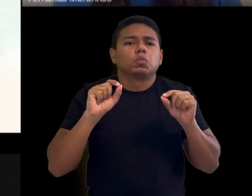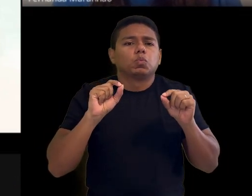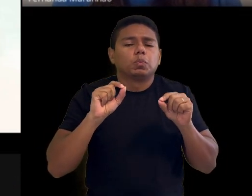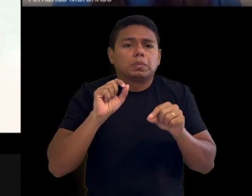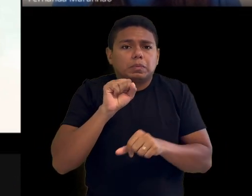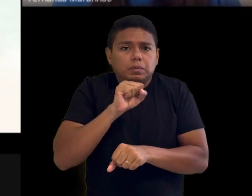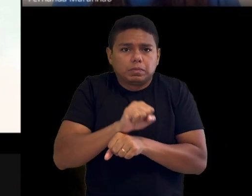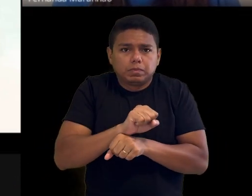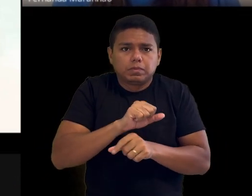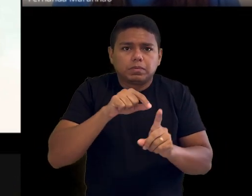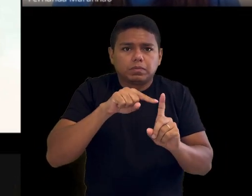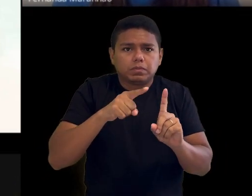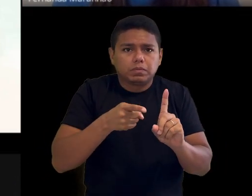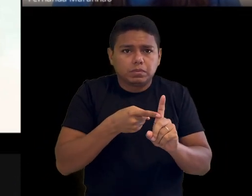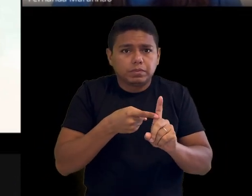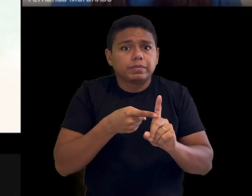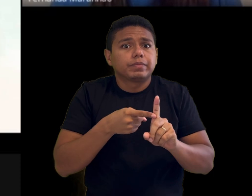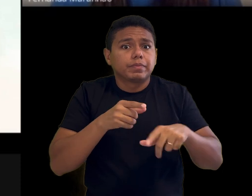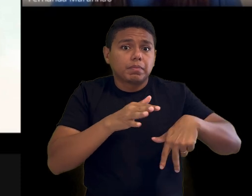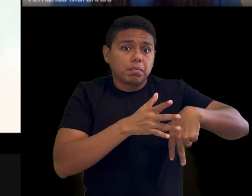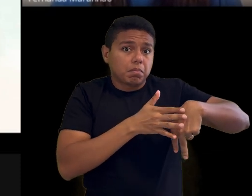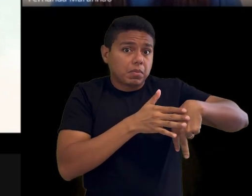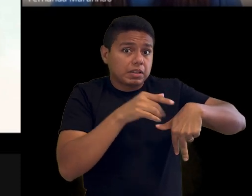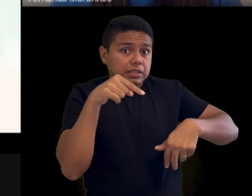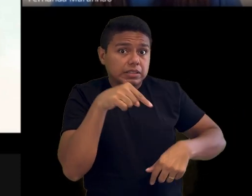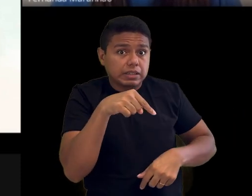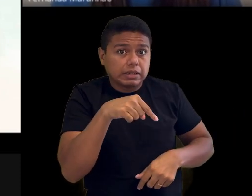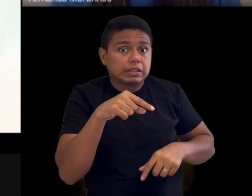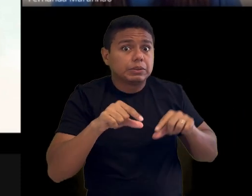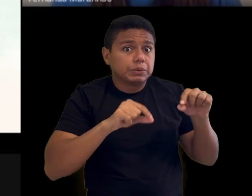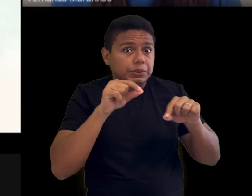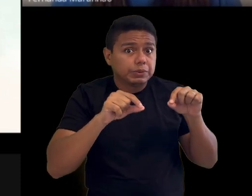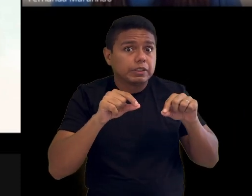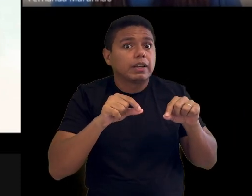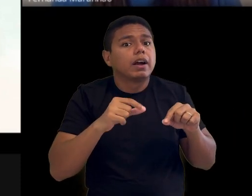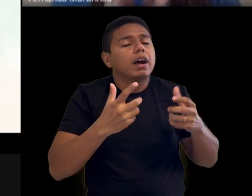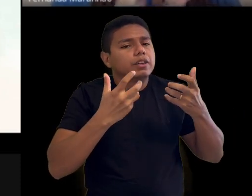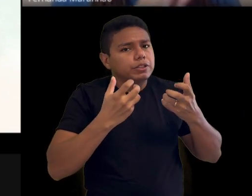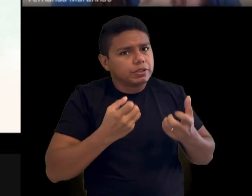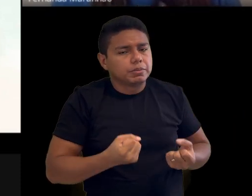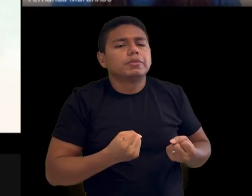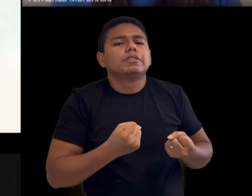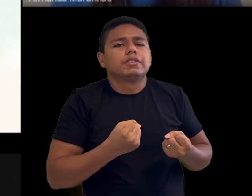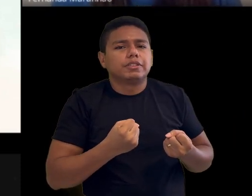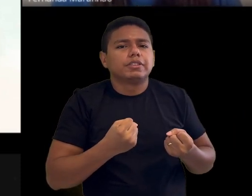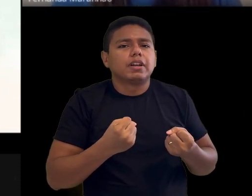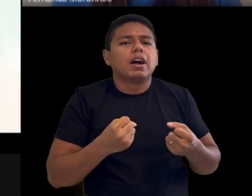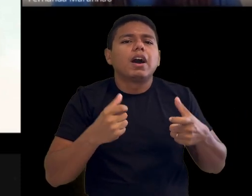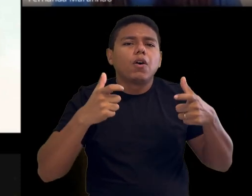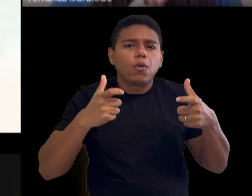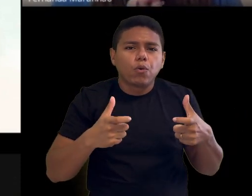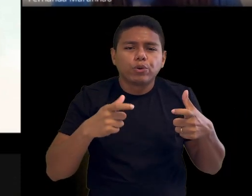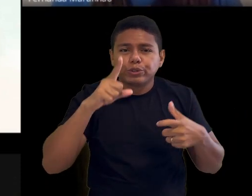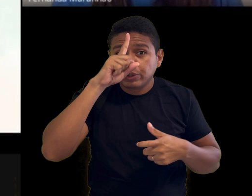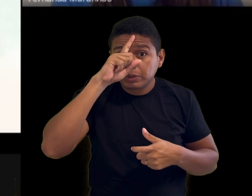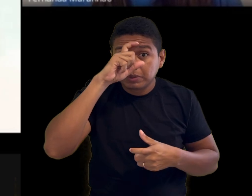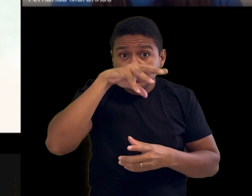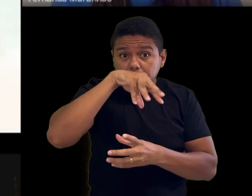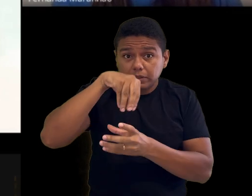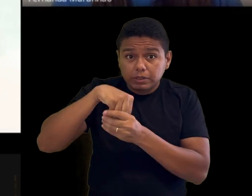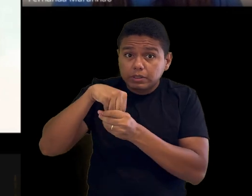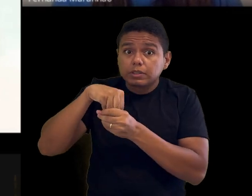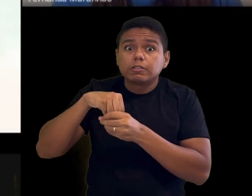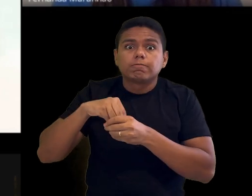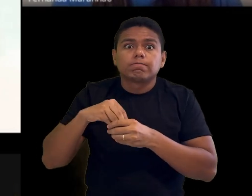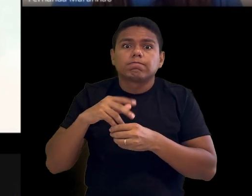inclusive, antes disso, seja admitida em centro terciário, em ambiente hospitalar, que seja reservado hemoconcentrado